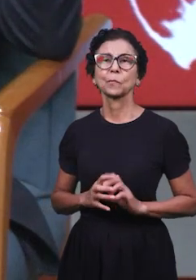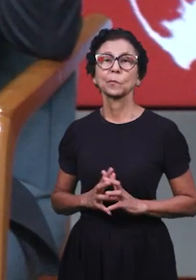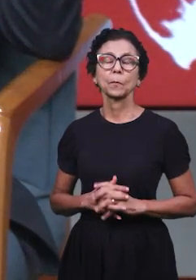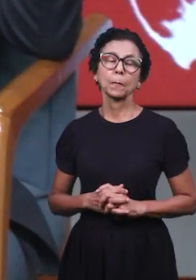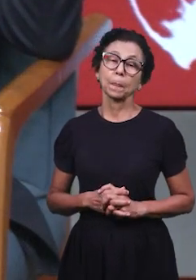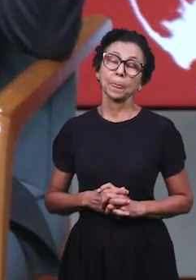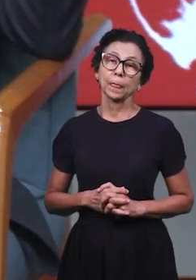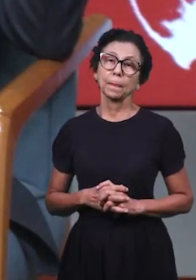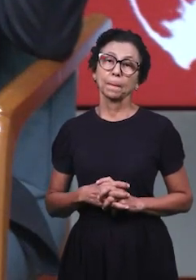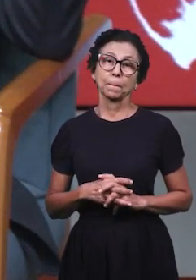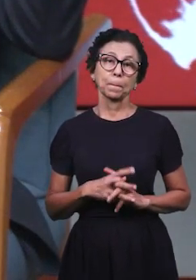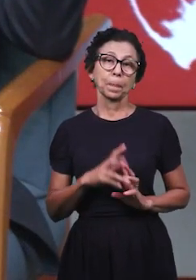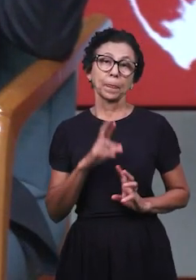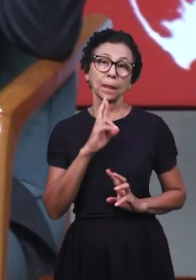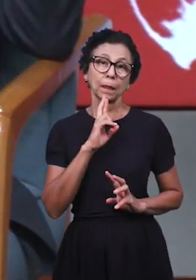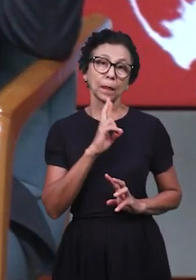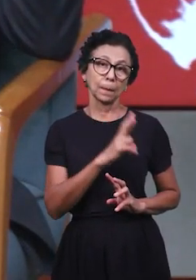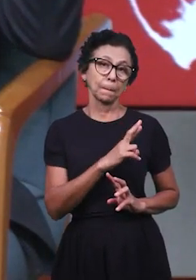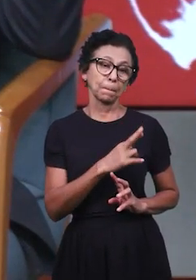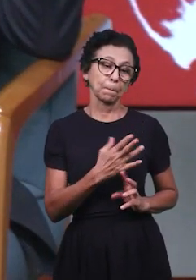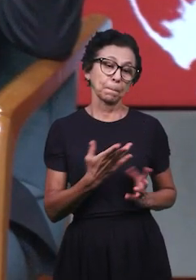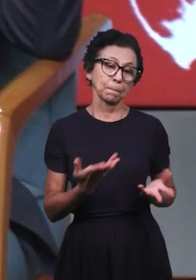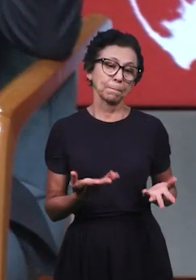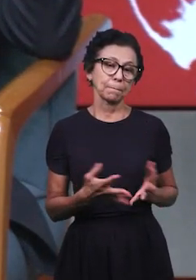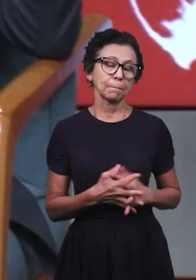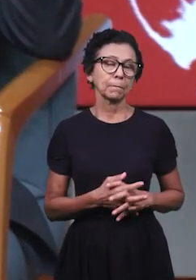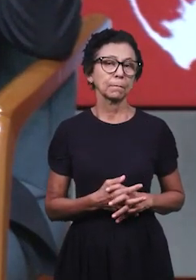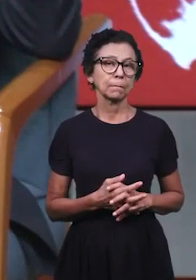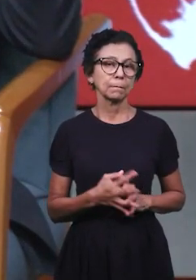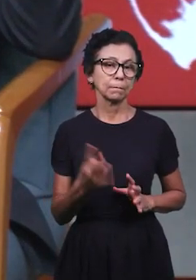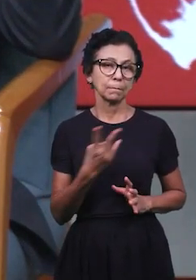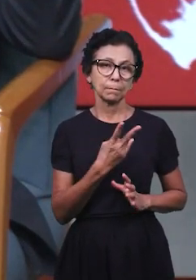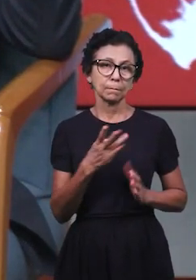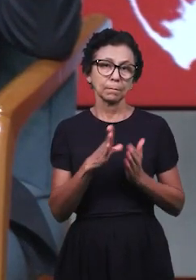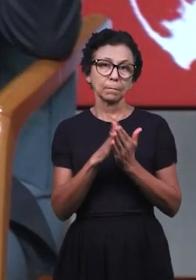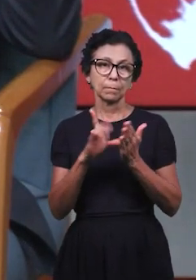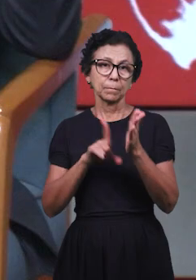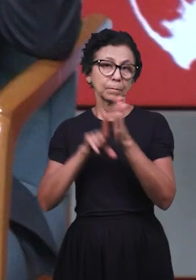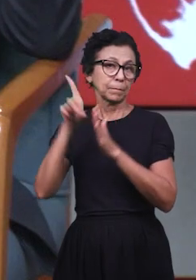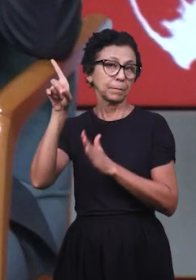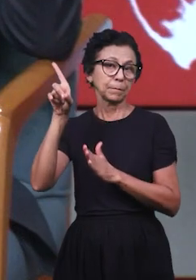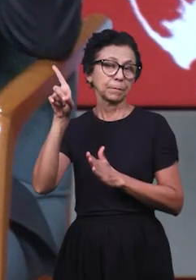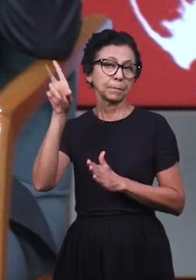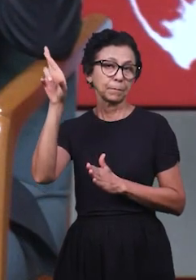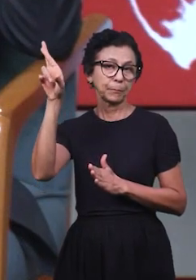E eu disse para ela, vamos consultar o Senhor.